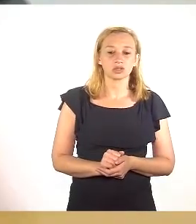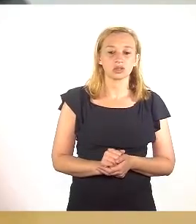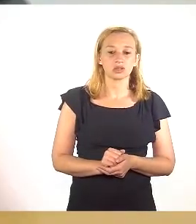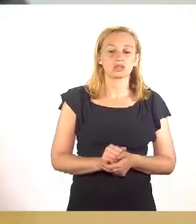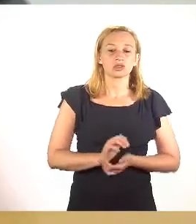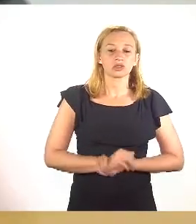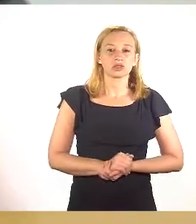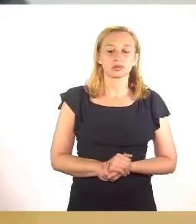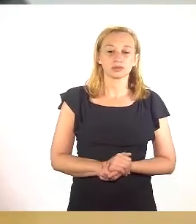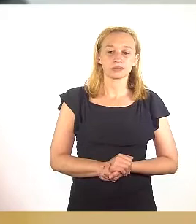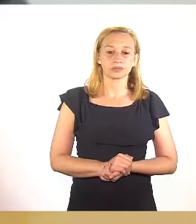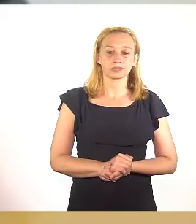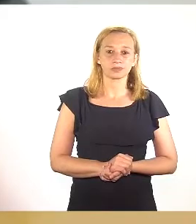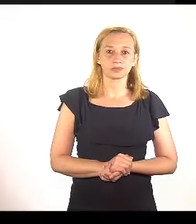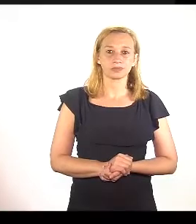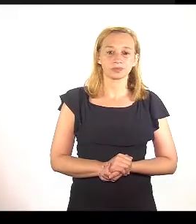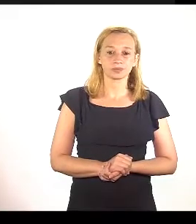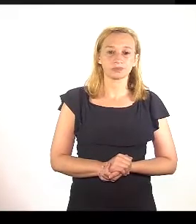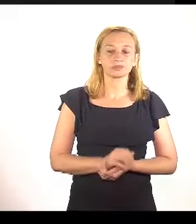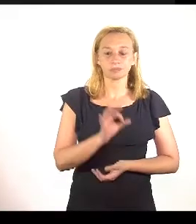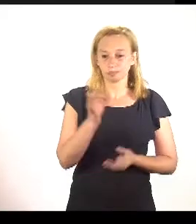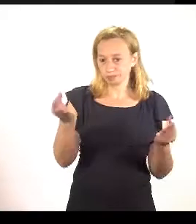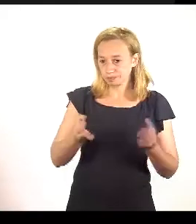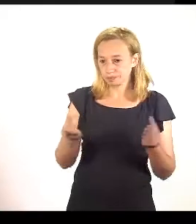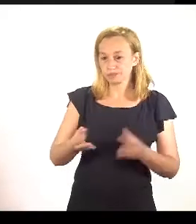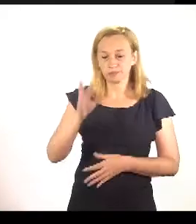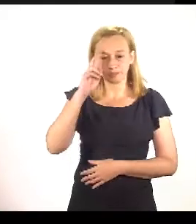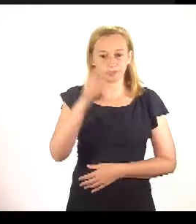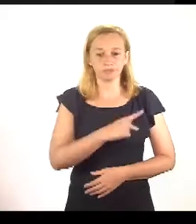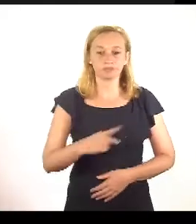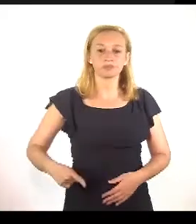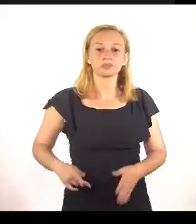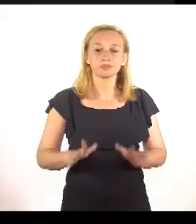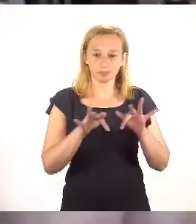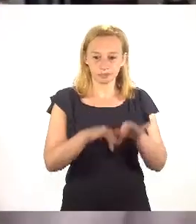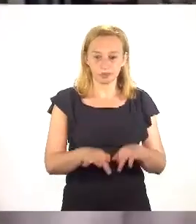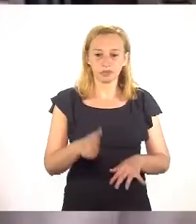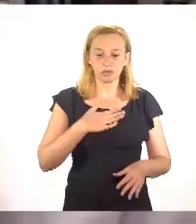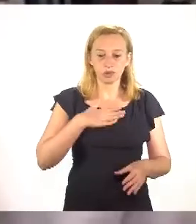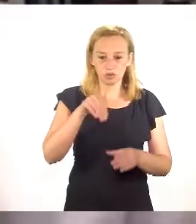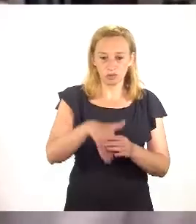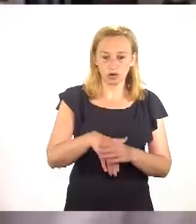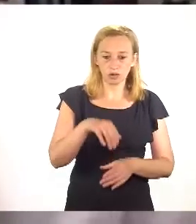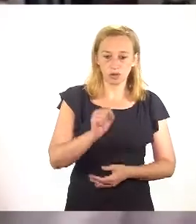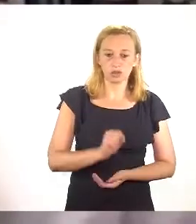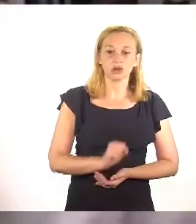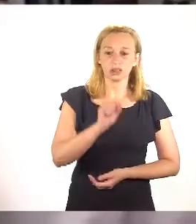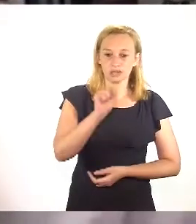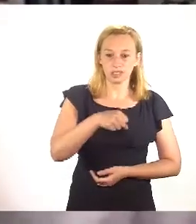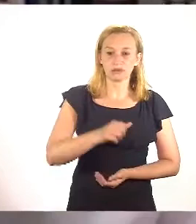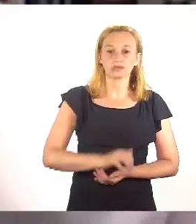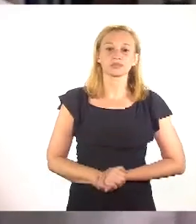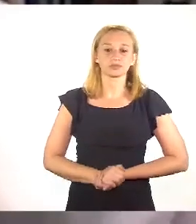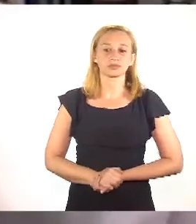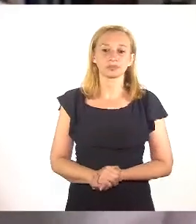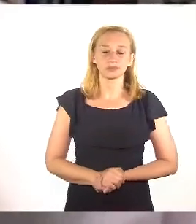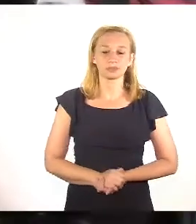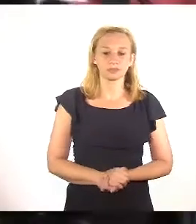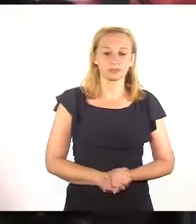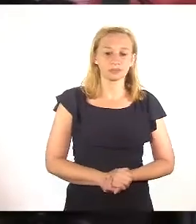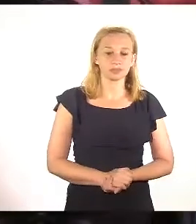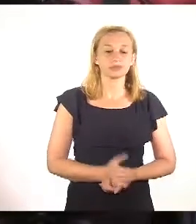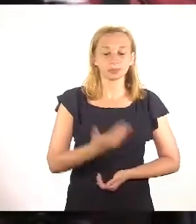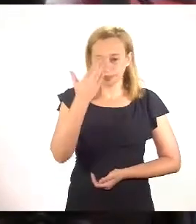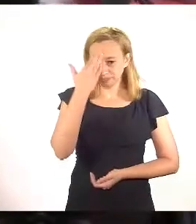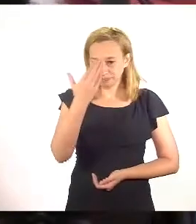aumentada. Perfeito. Presidente, encerro aqui e já adianto meu voto, tá? Voto favorável.